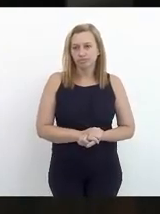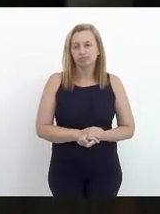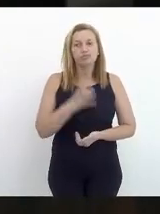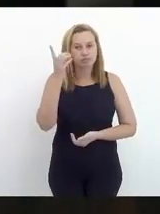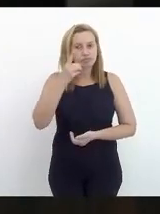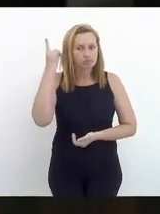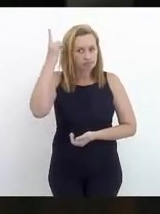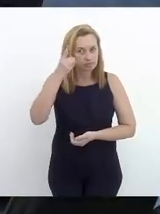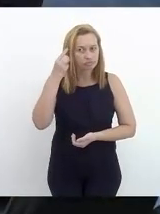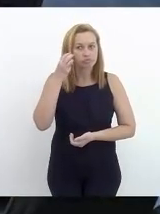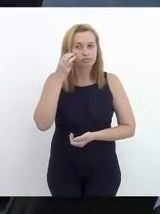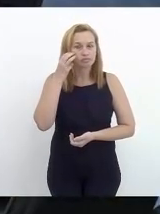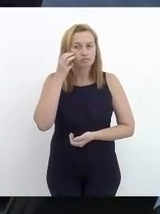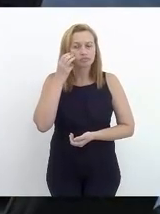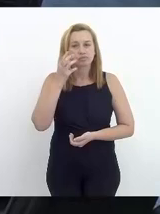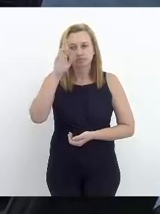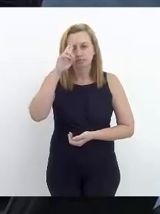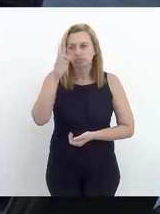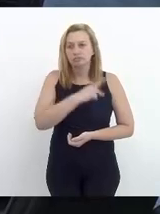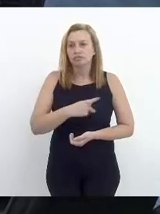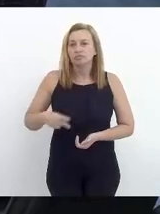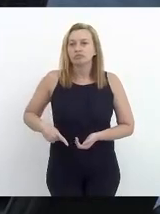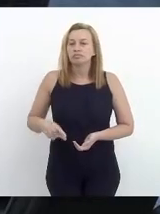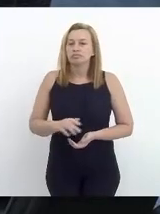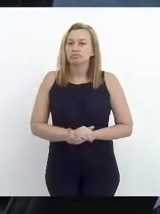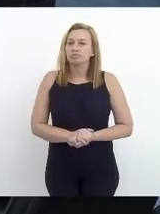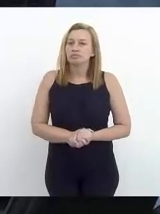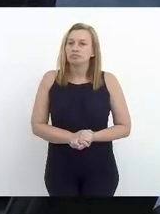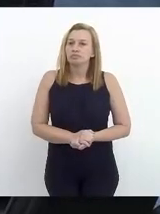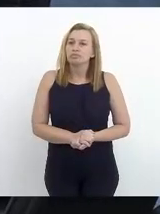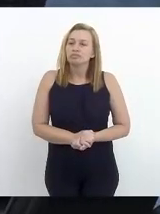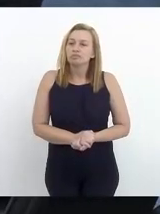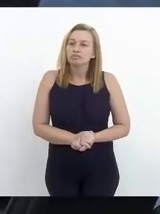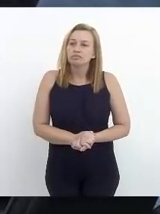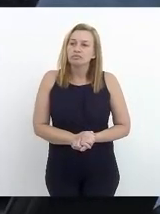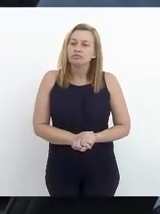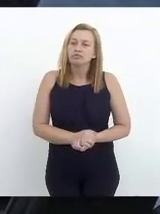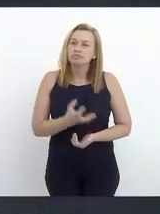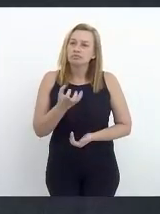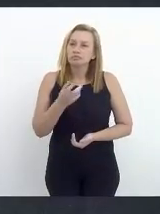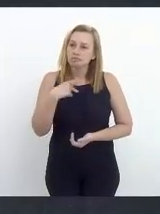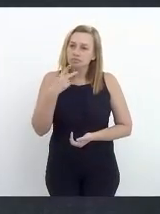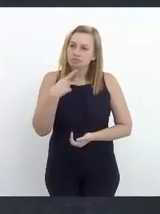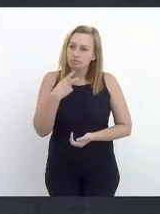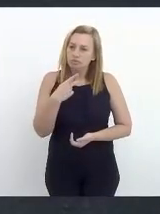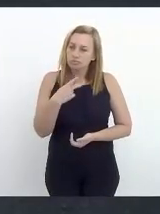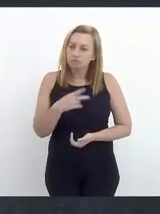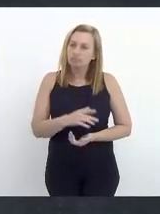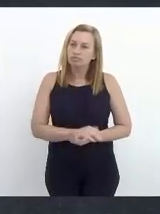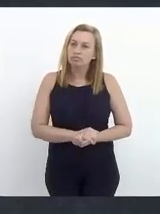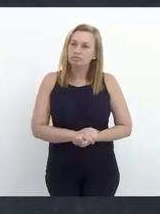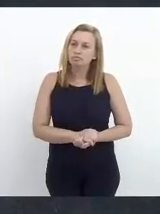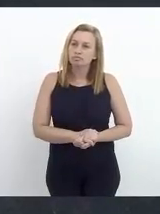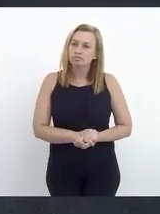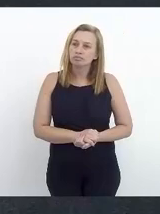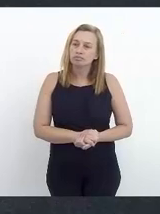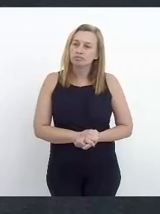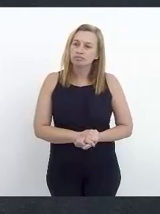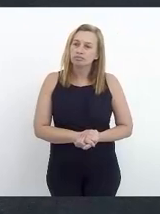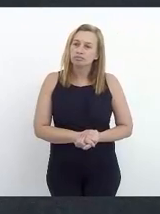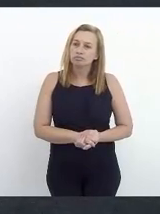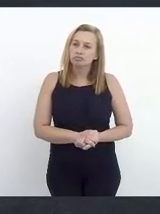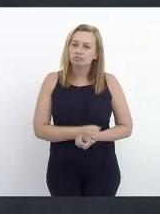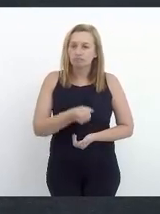Deputado Valdec. Senhor presidente, eu ia me manifestar antes de Vossa Excelência se pronunciar, estava aqui ao